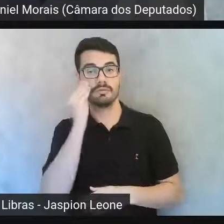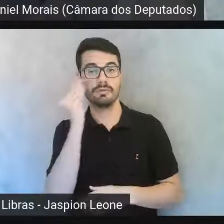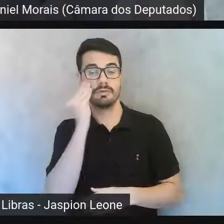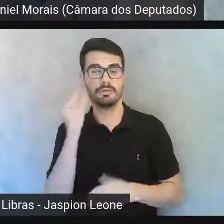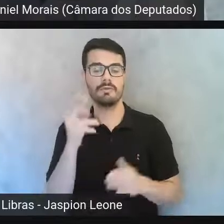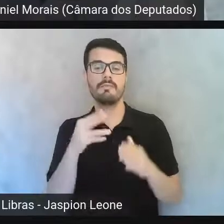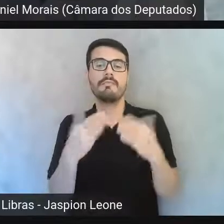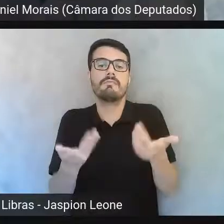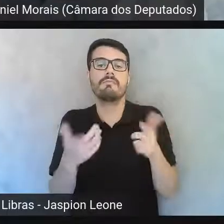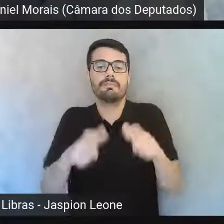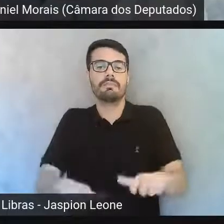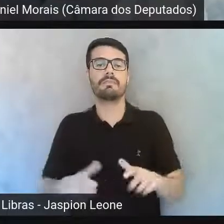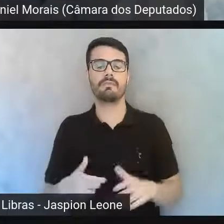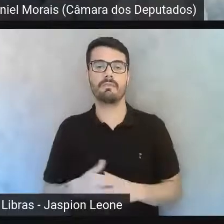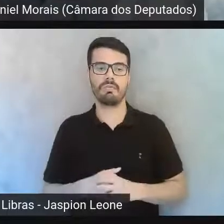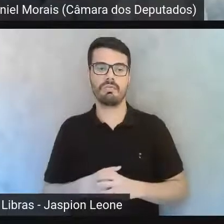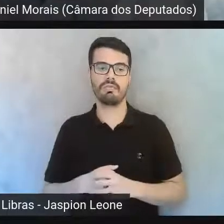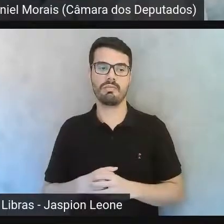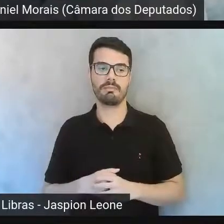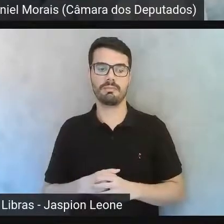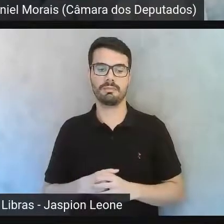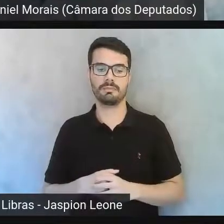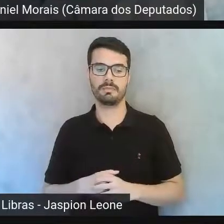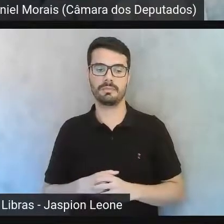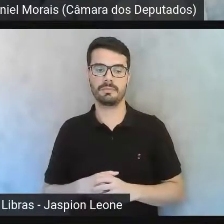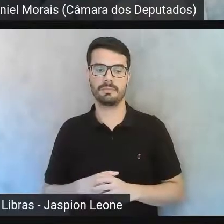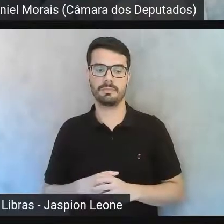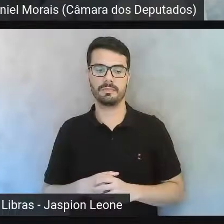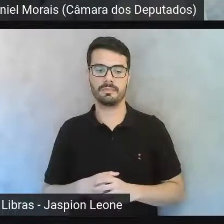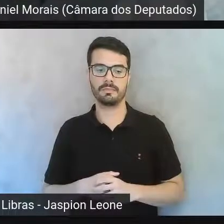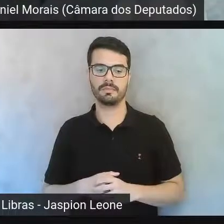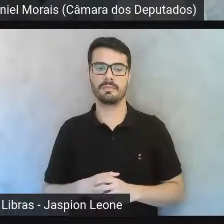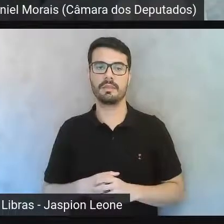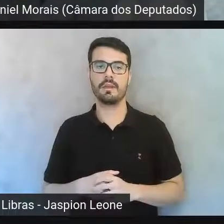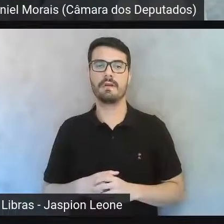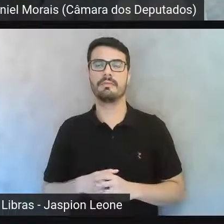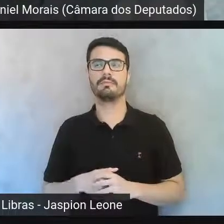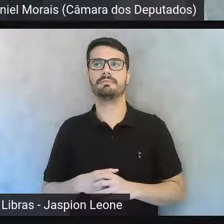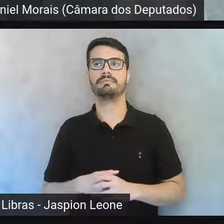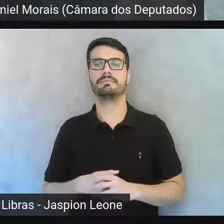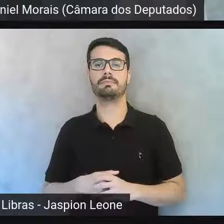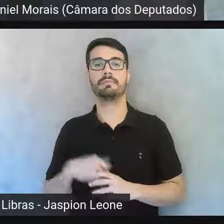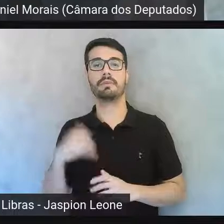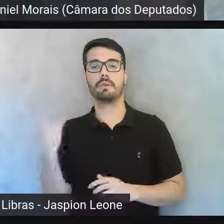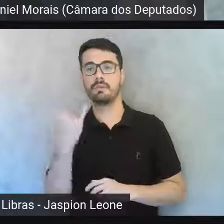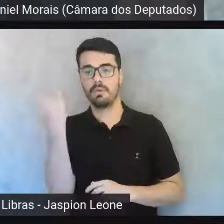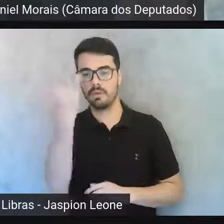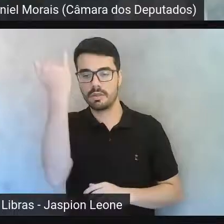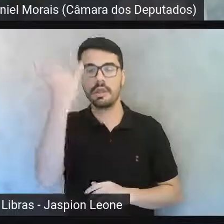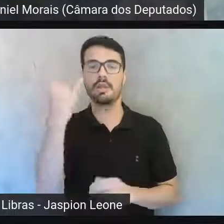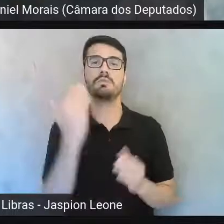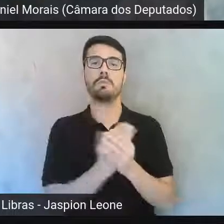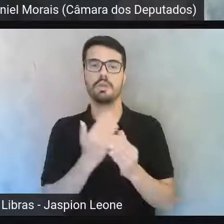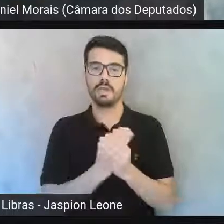essa autorização? Então, faz-se importante a instrução processual.